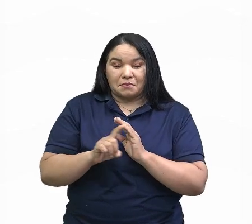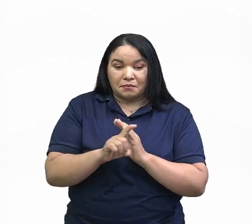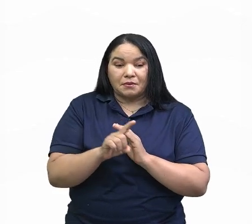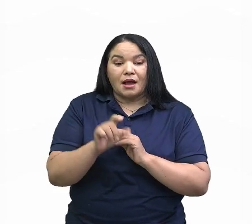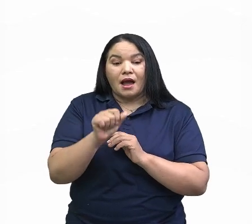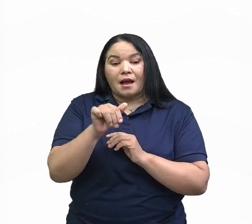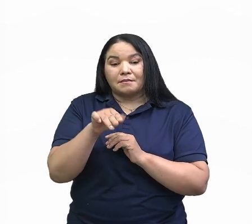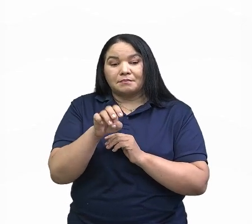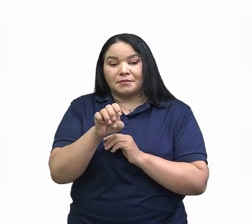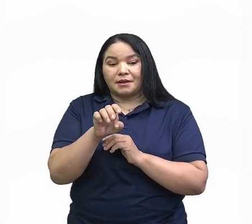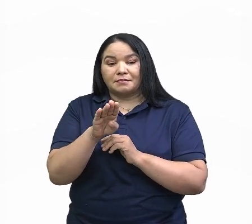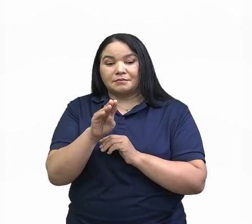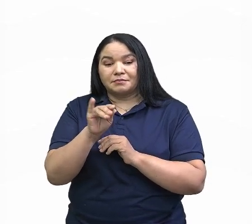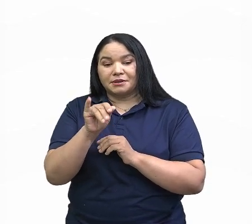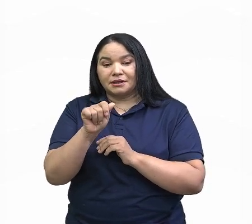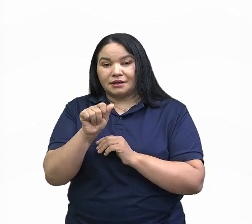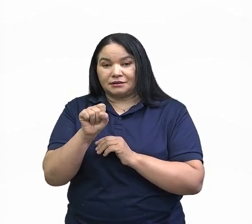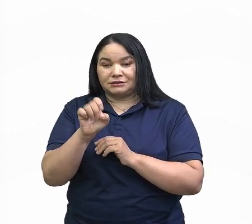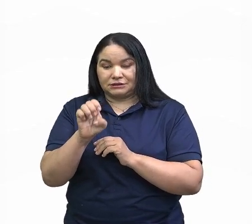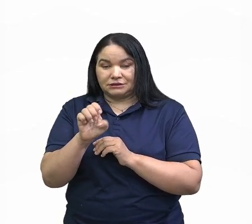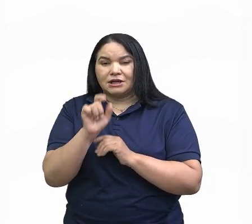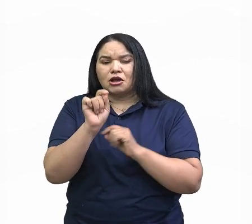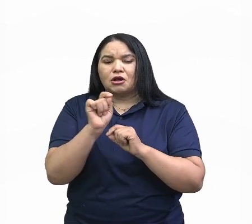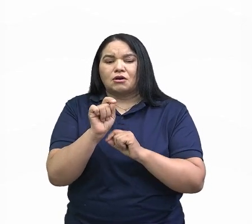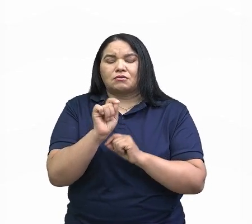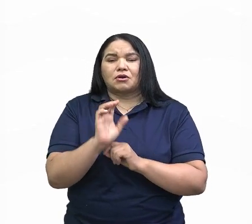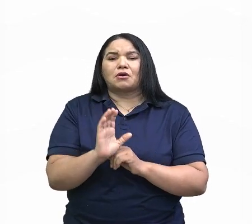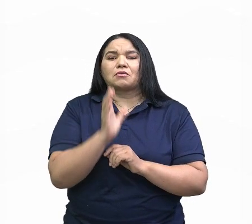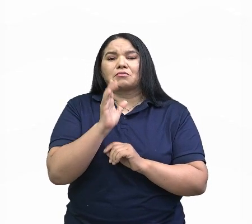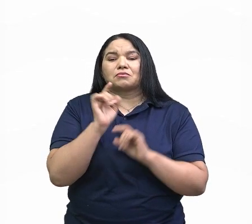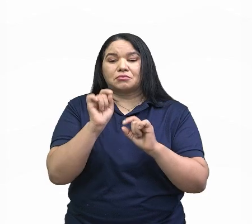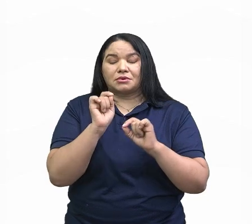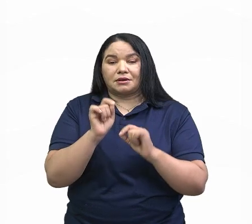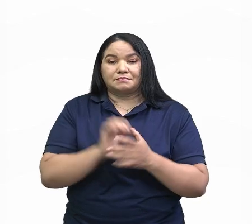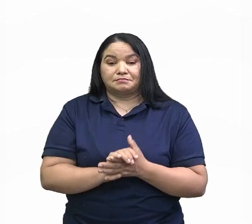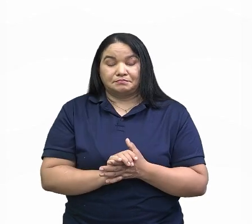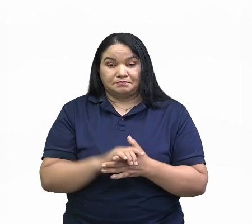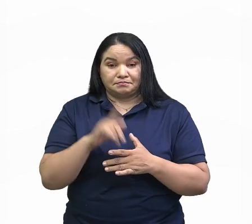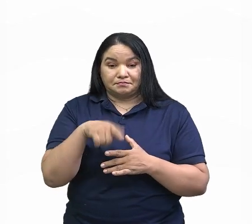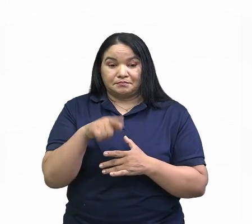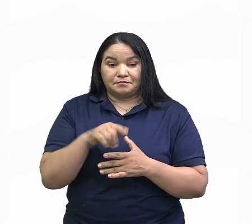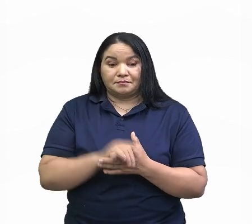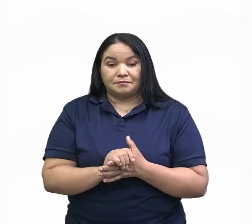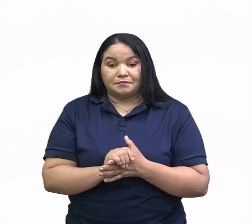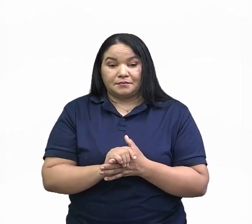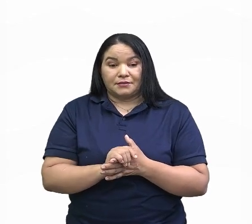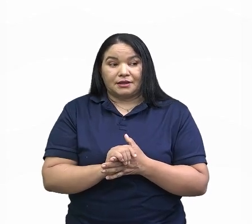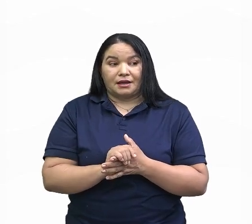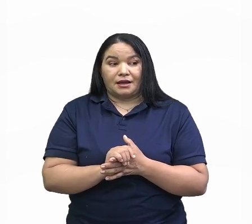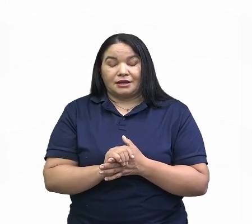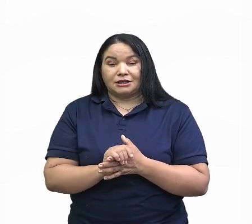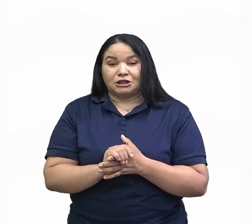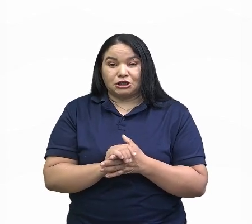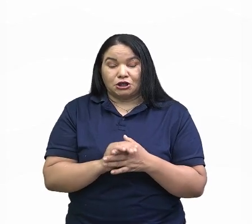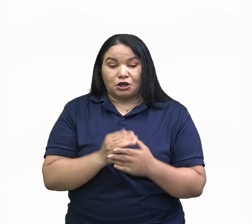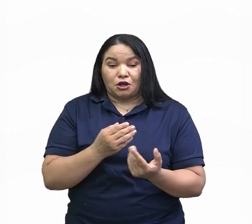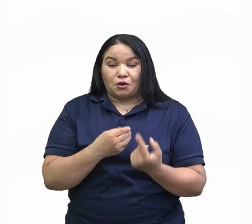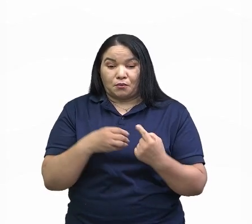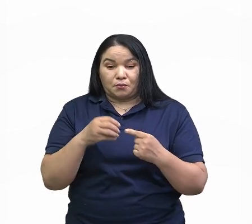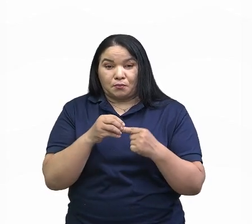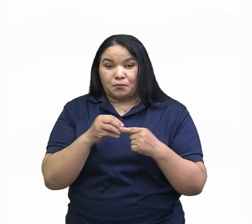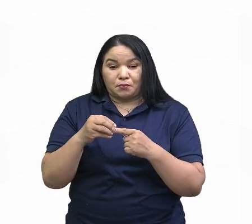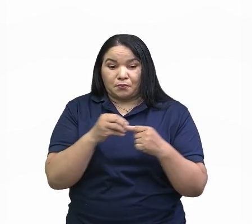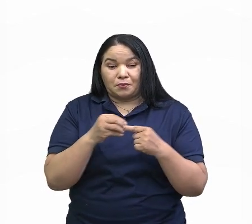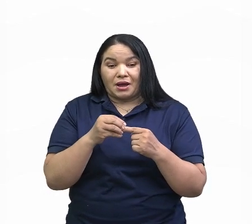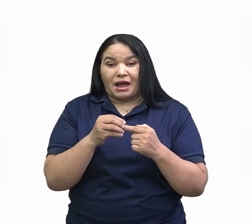aí. A amebíase ela vai ser causada por um protozoário, né? No caso, para se desenvolver essa doença,